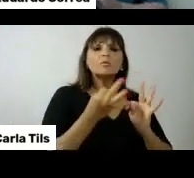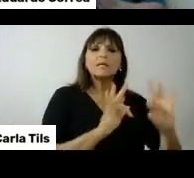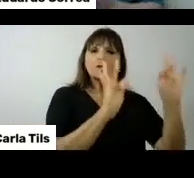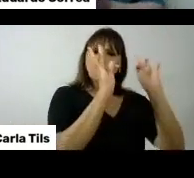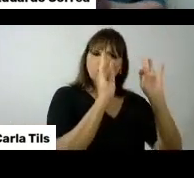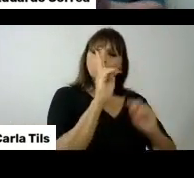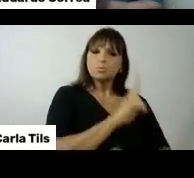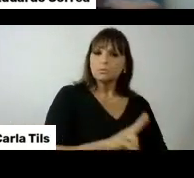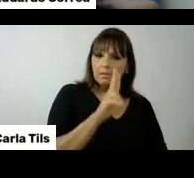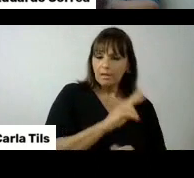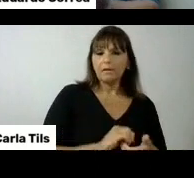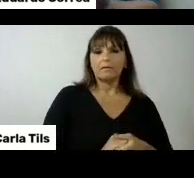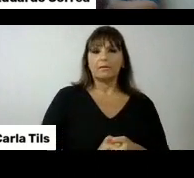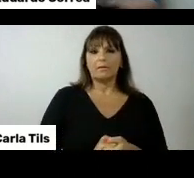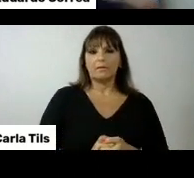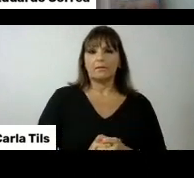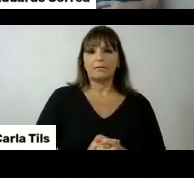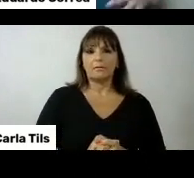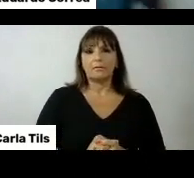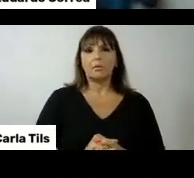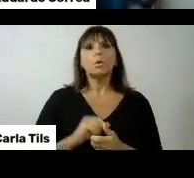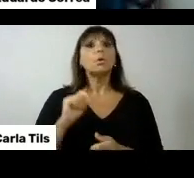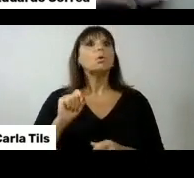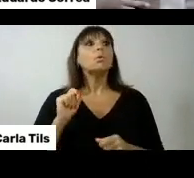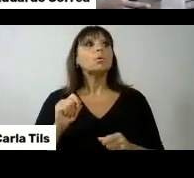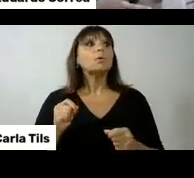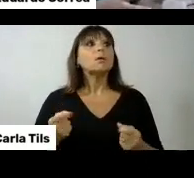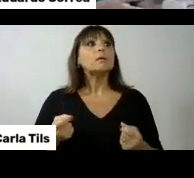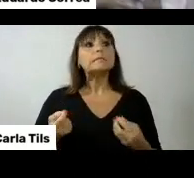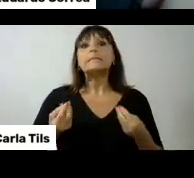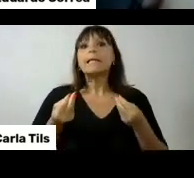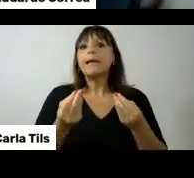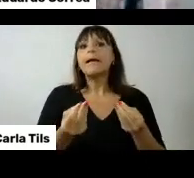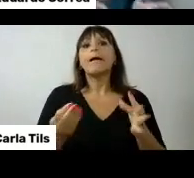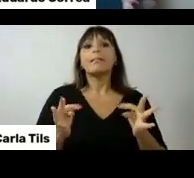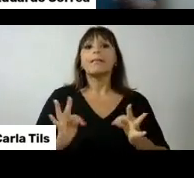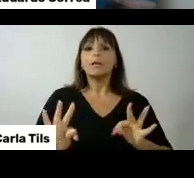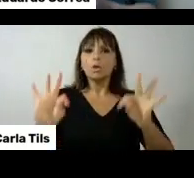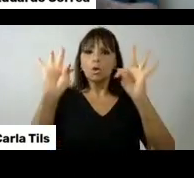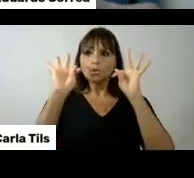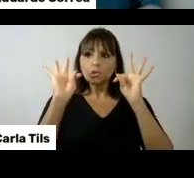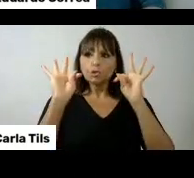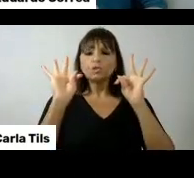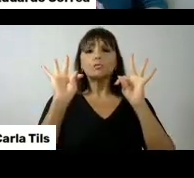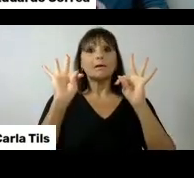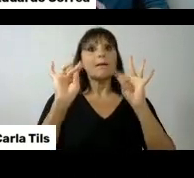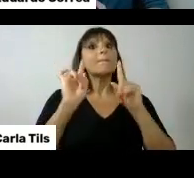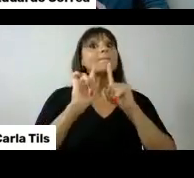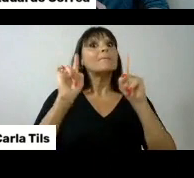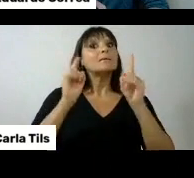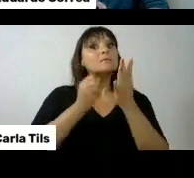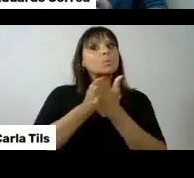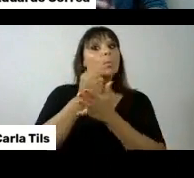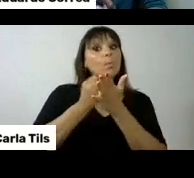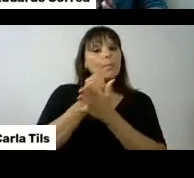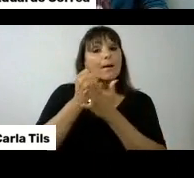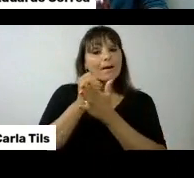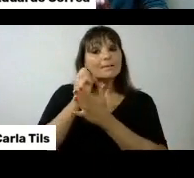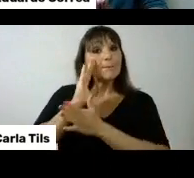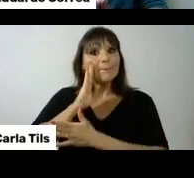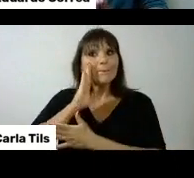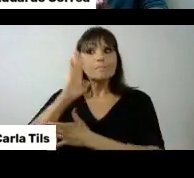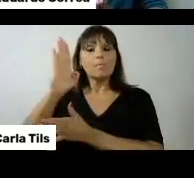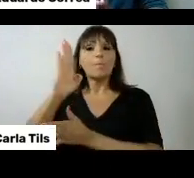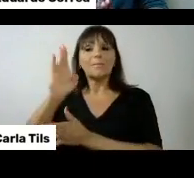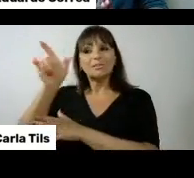que nós vamos entregar como tecnologia, mas baseado nas pessoas? É muito importante que